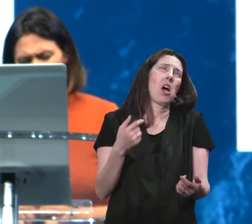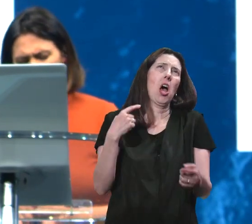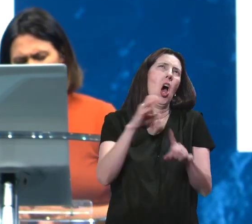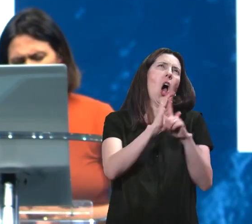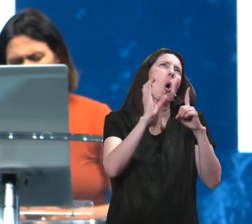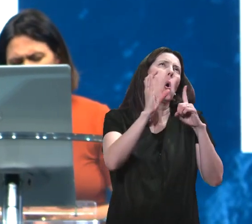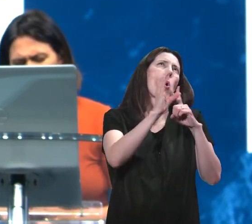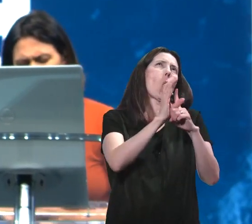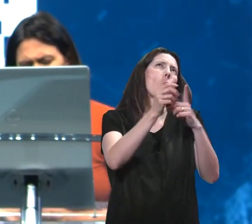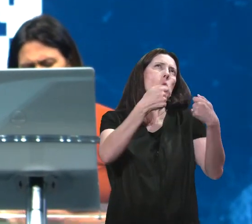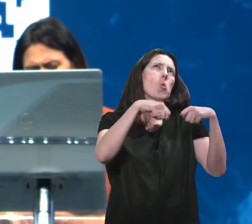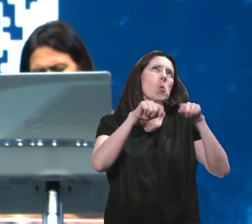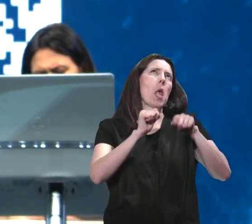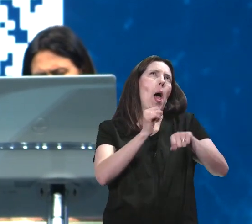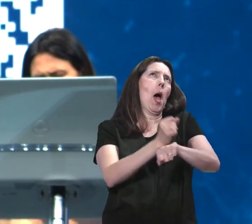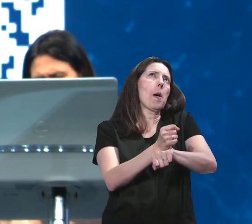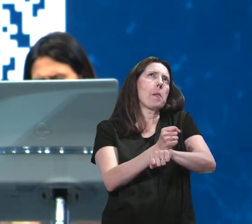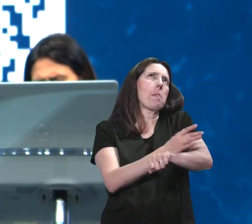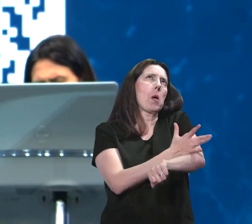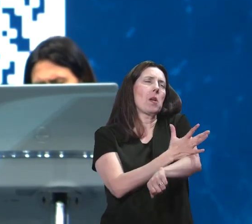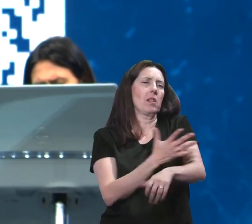produzido para me emocionar.